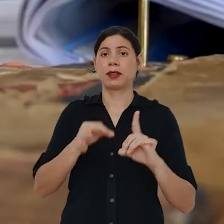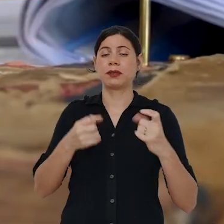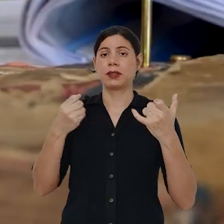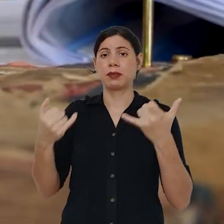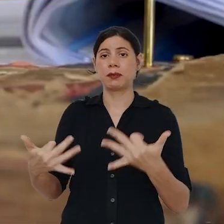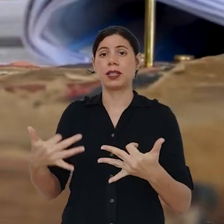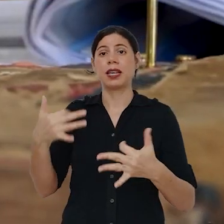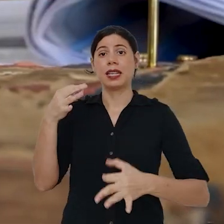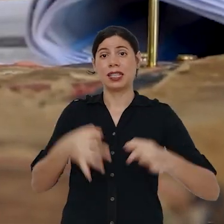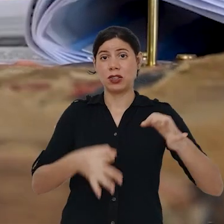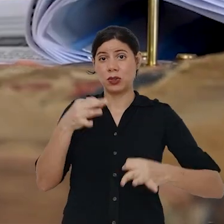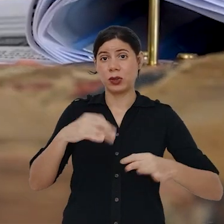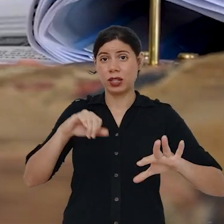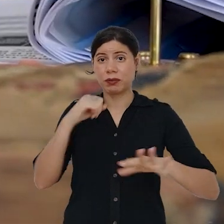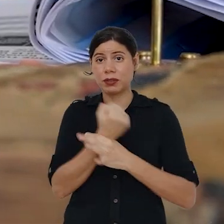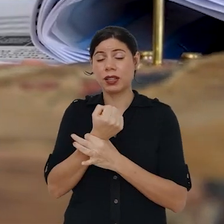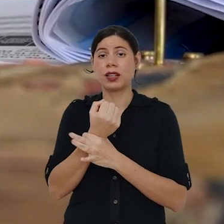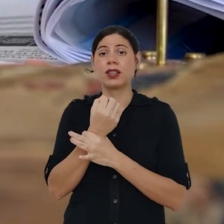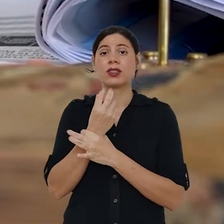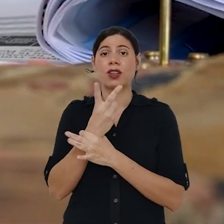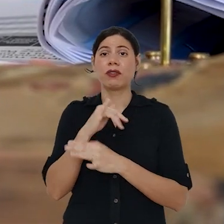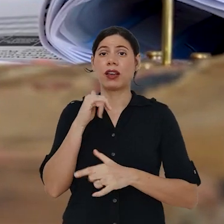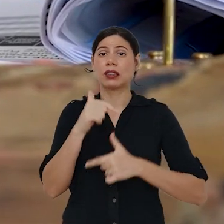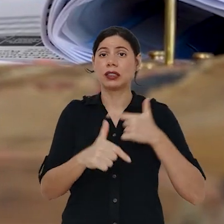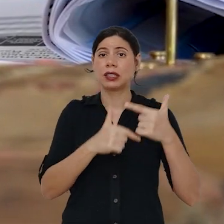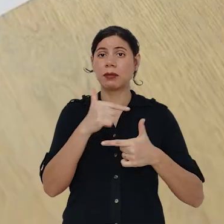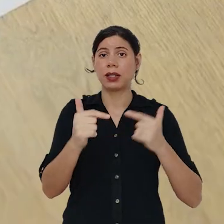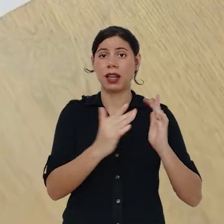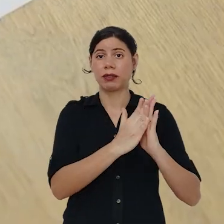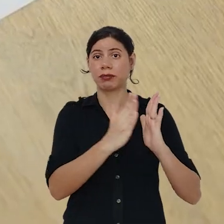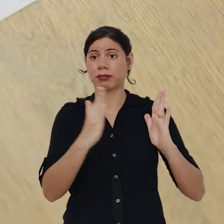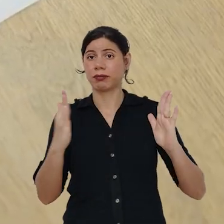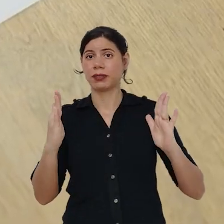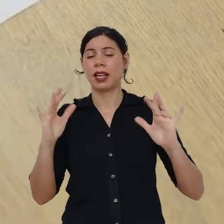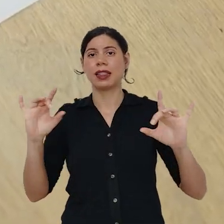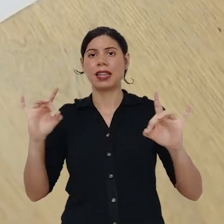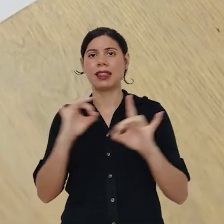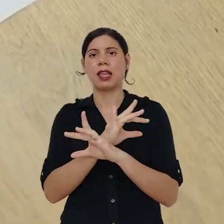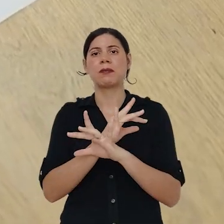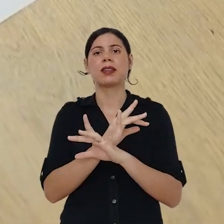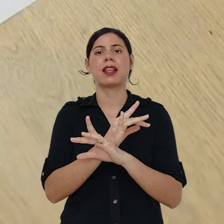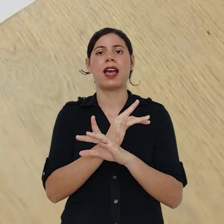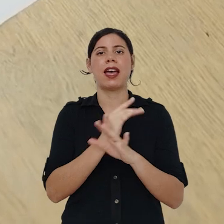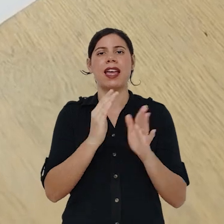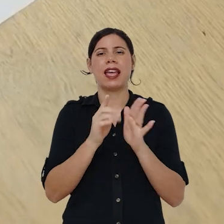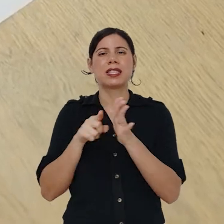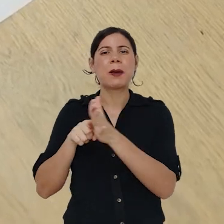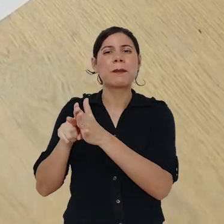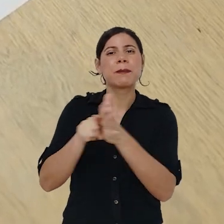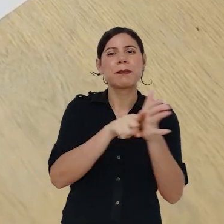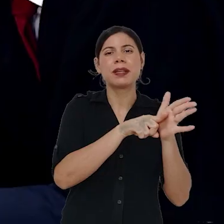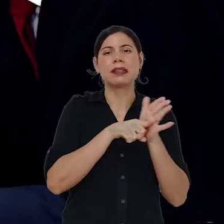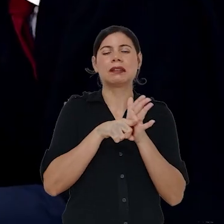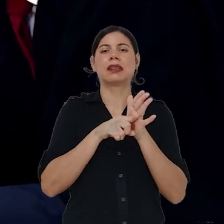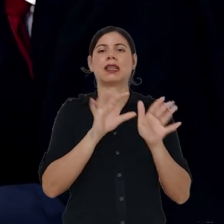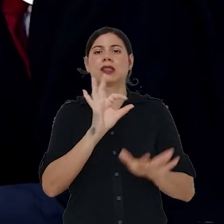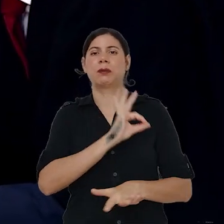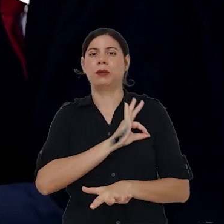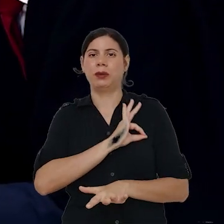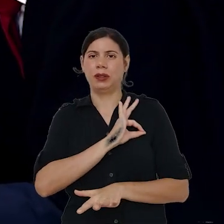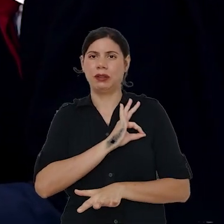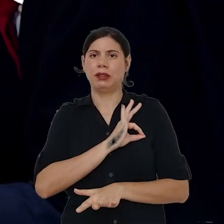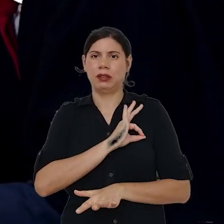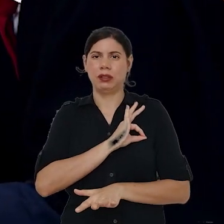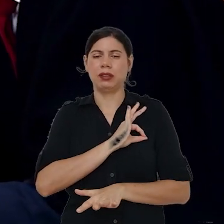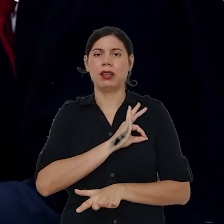garantias só atuará no âmbito do processo penal até a conclusão do inquérito policial ou do procedimento investigativo, com o